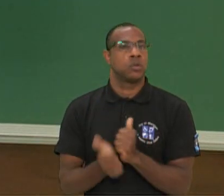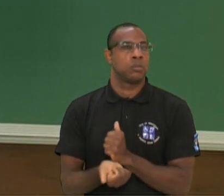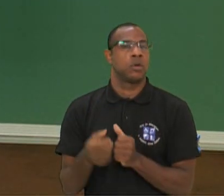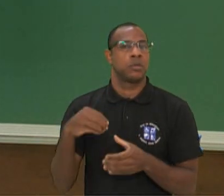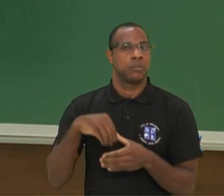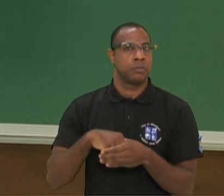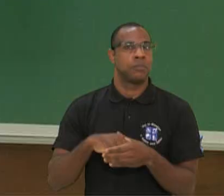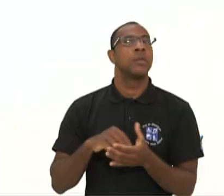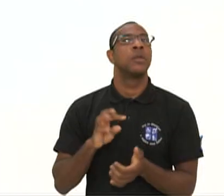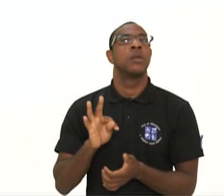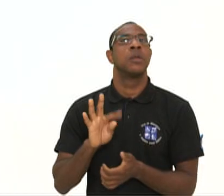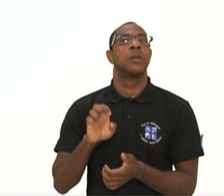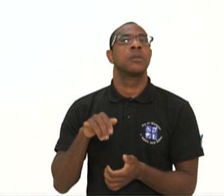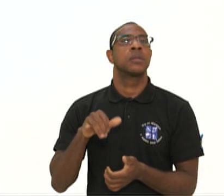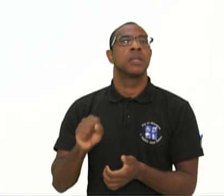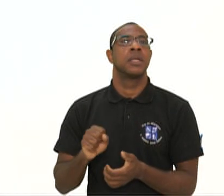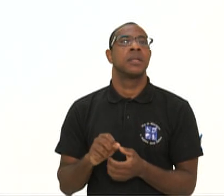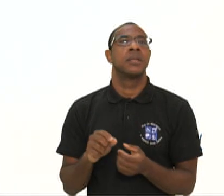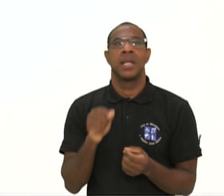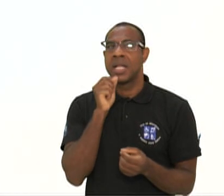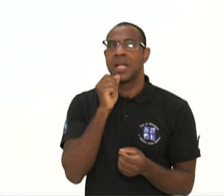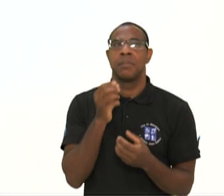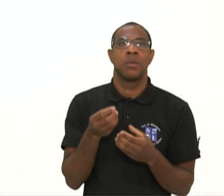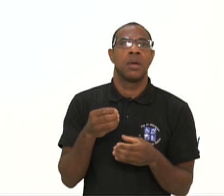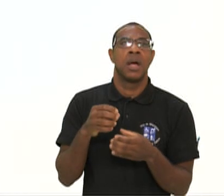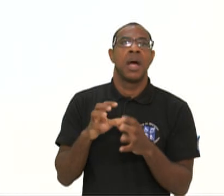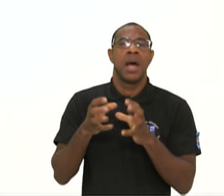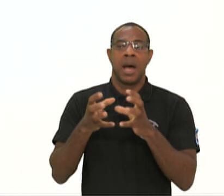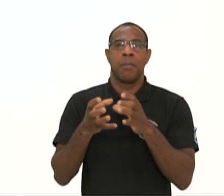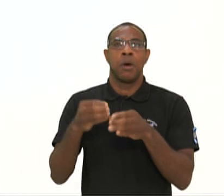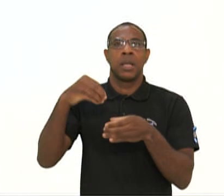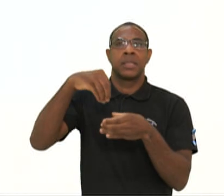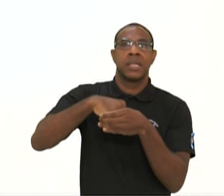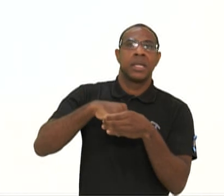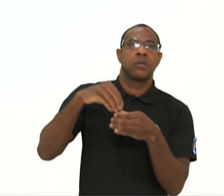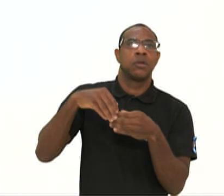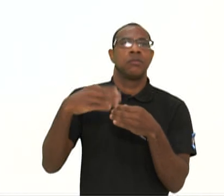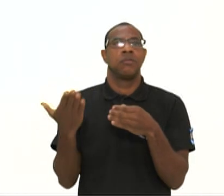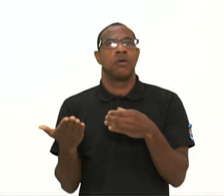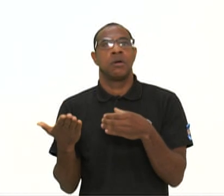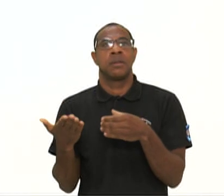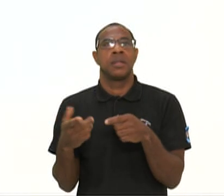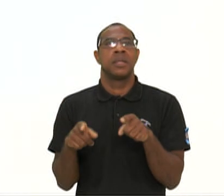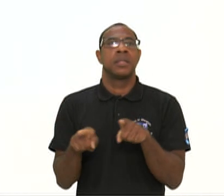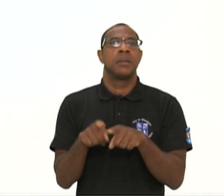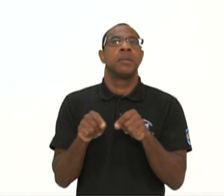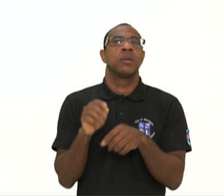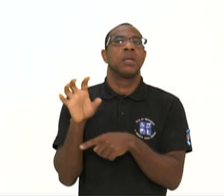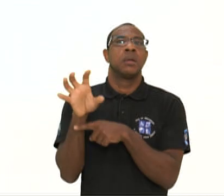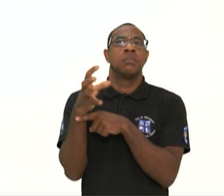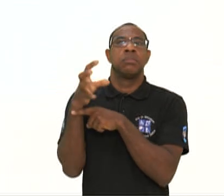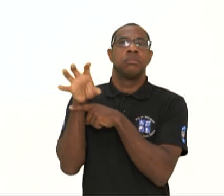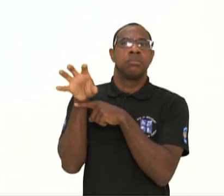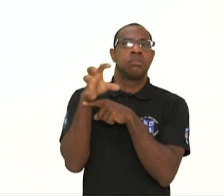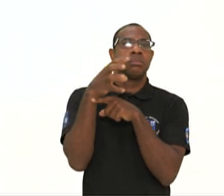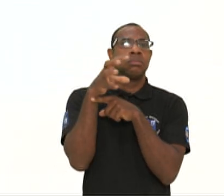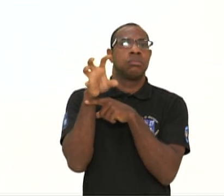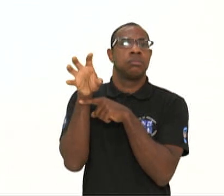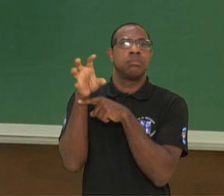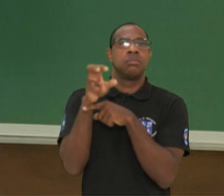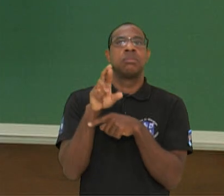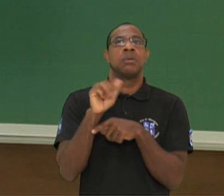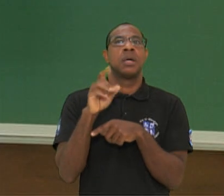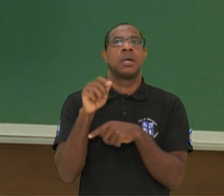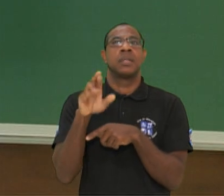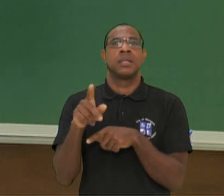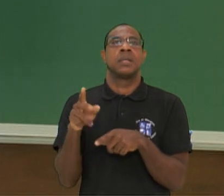por exemplo, identificar se a bola foi dentro ou fora, ou utilizando radares para identificar a velocidade do saque em tempo